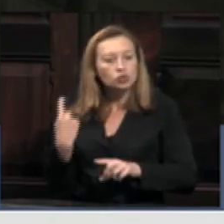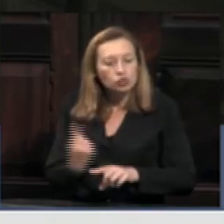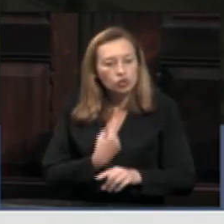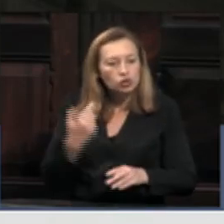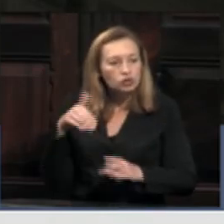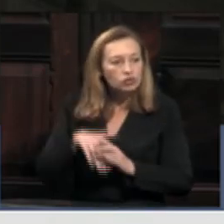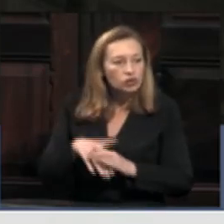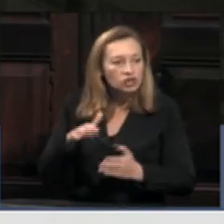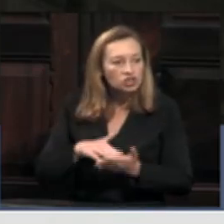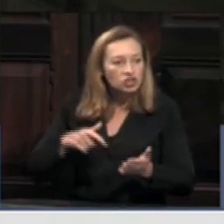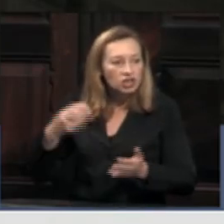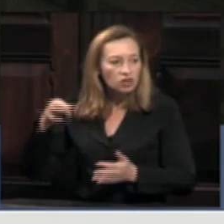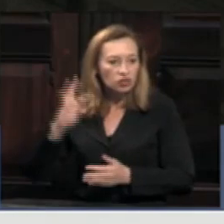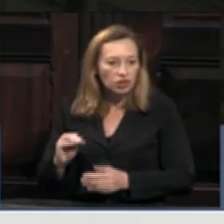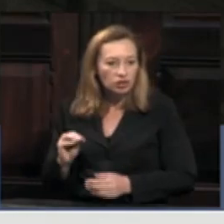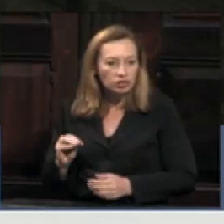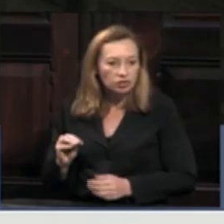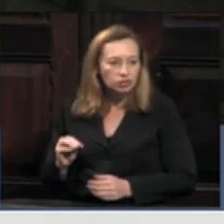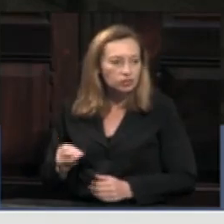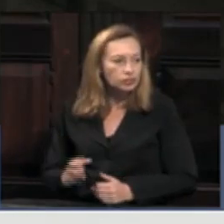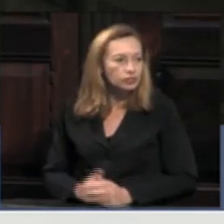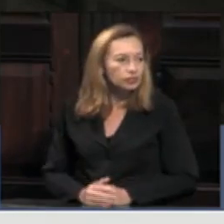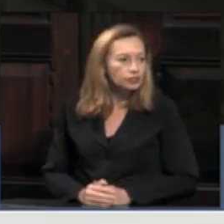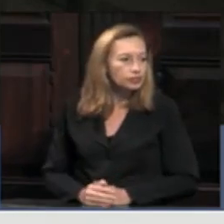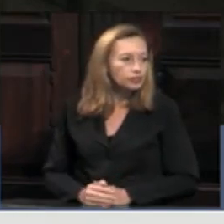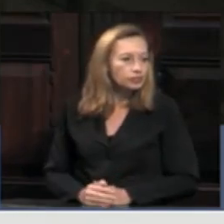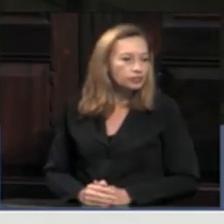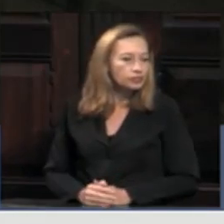derrubada do veto.